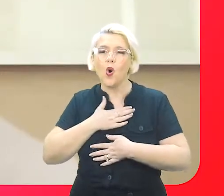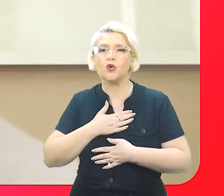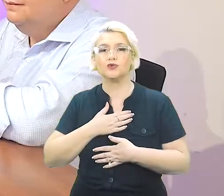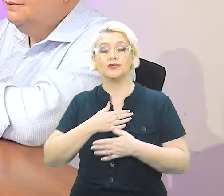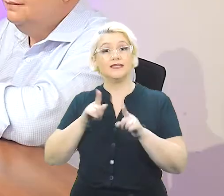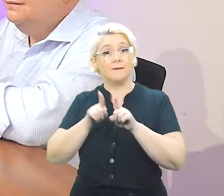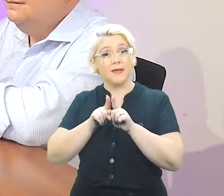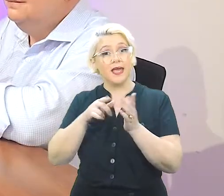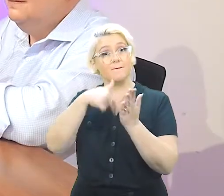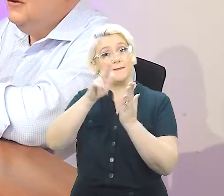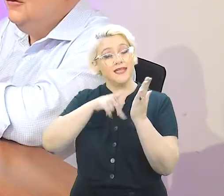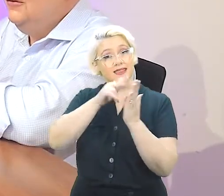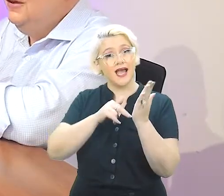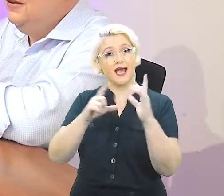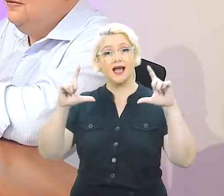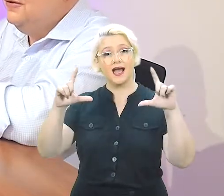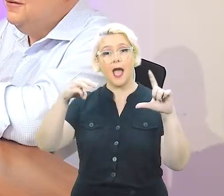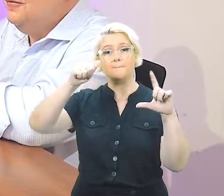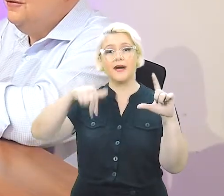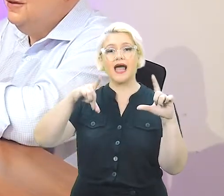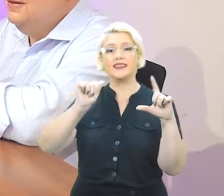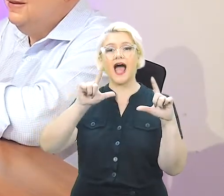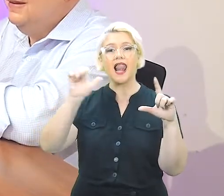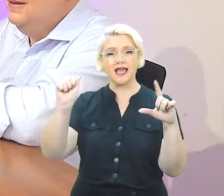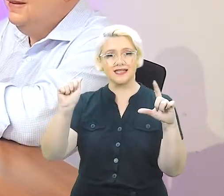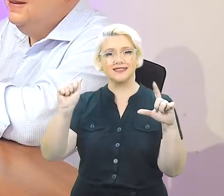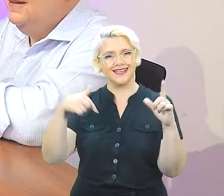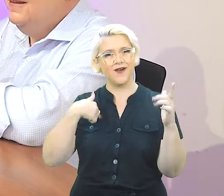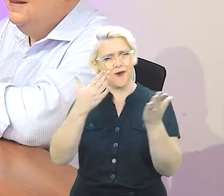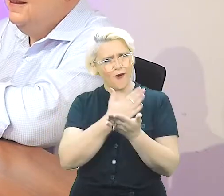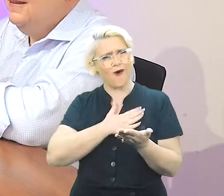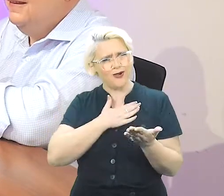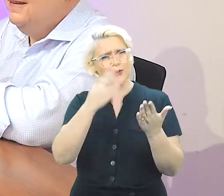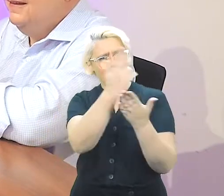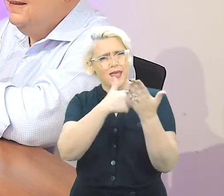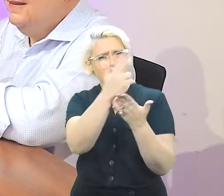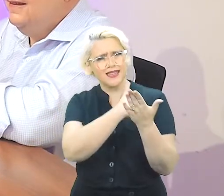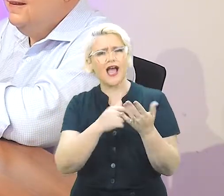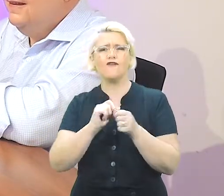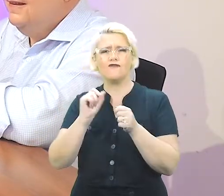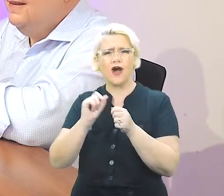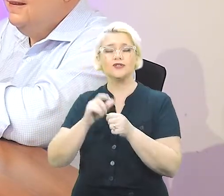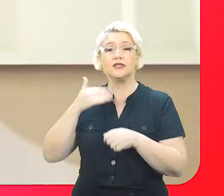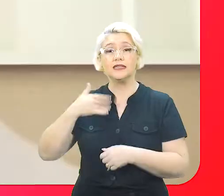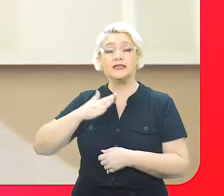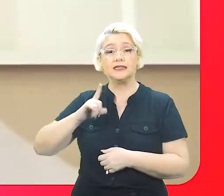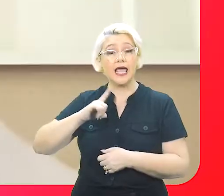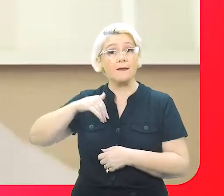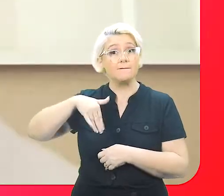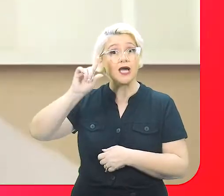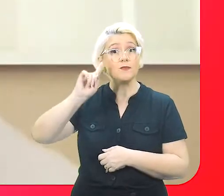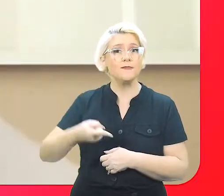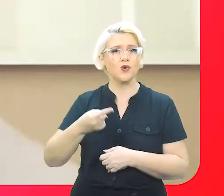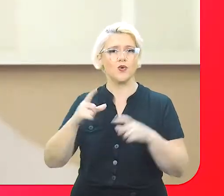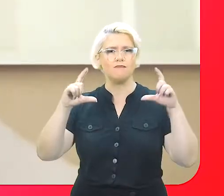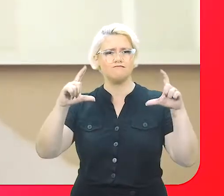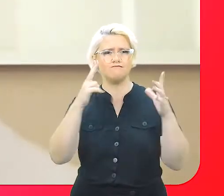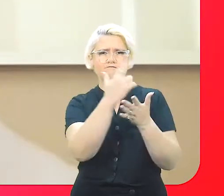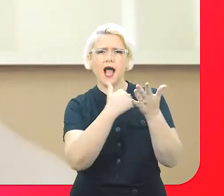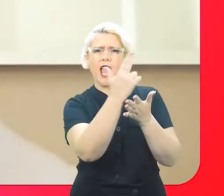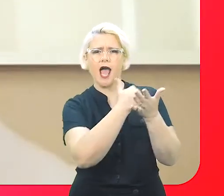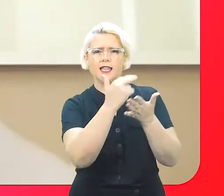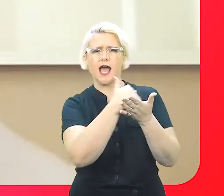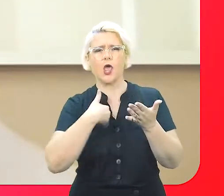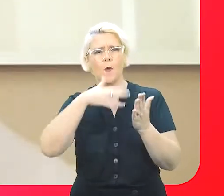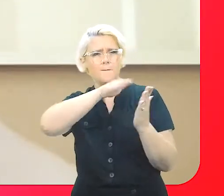de pintar mandalas. Olha que coisa boa. Eu faço isso, eu tenho mais de 1000 mandalas que eu